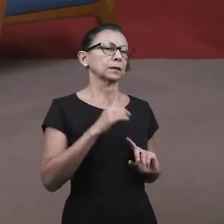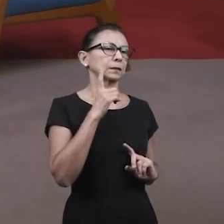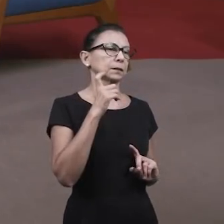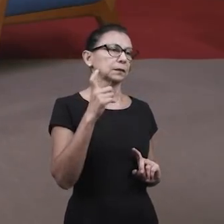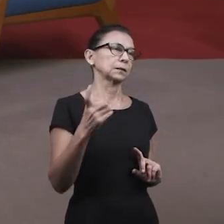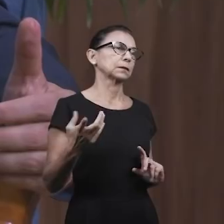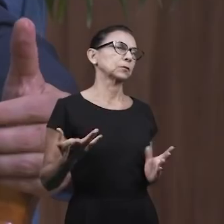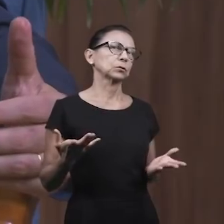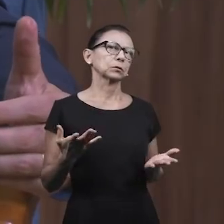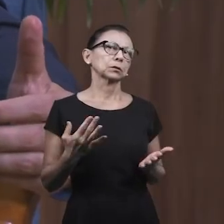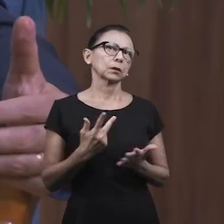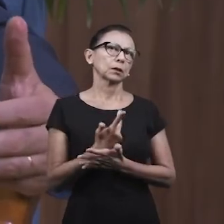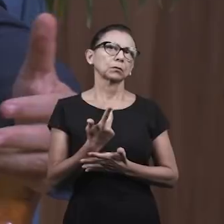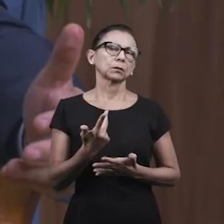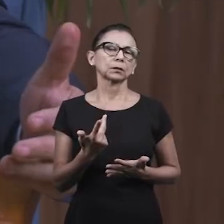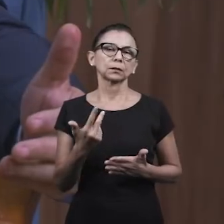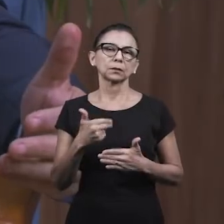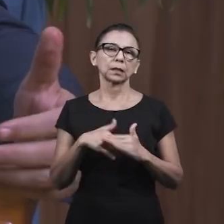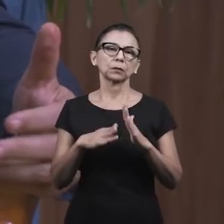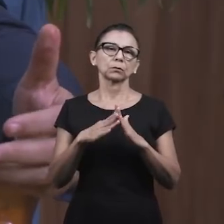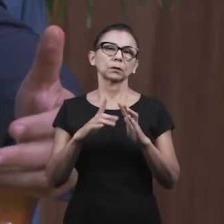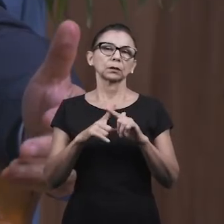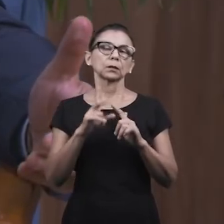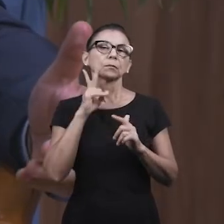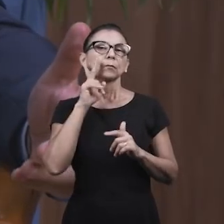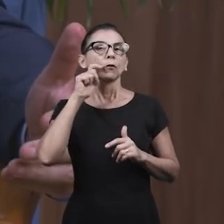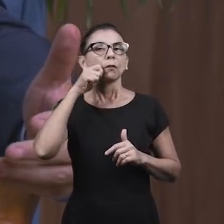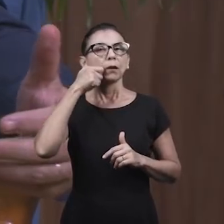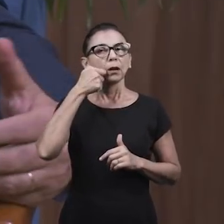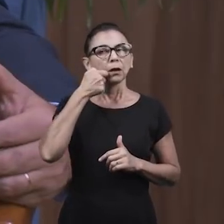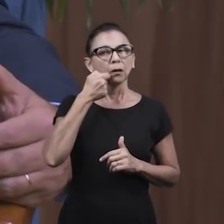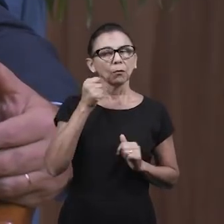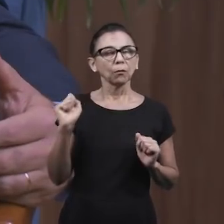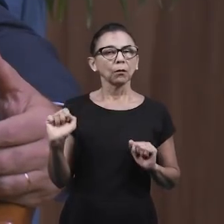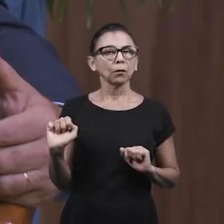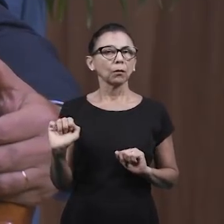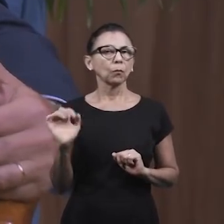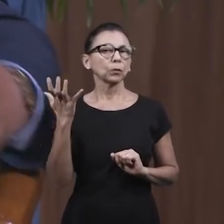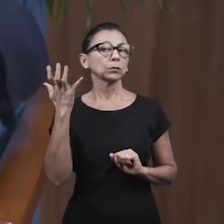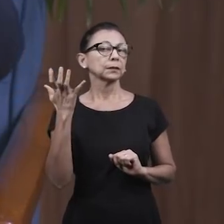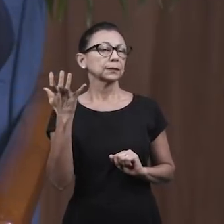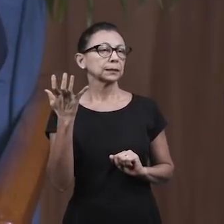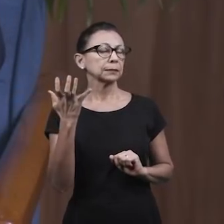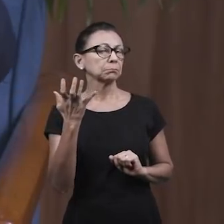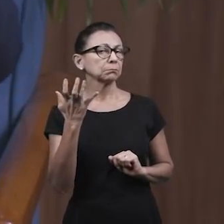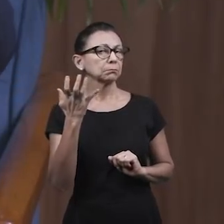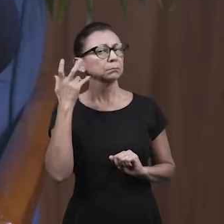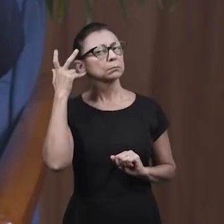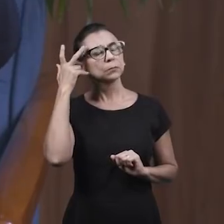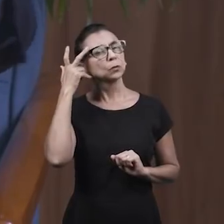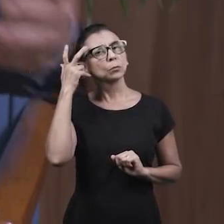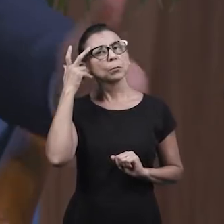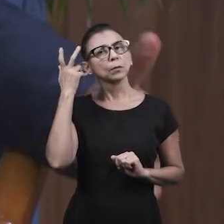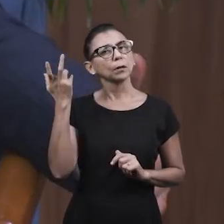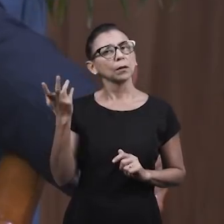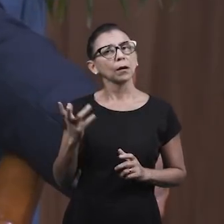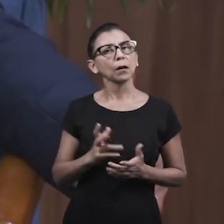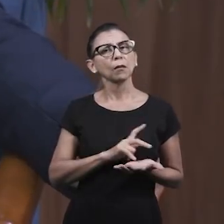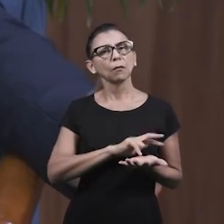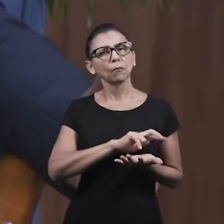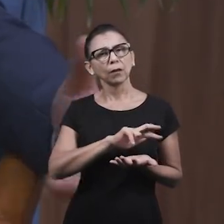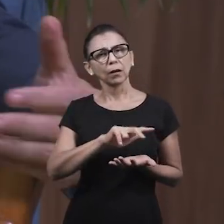tá Eis aqui. o cordeiro de Deus que tira o pecado do mundo. Isso é um mistério. É um mistério importante, Josias, que